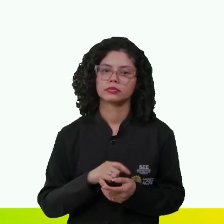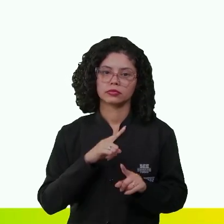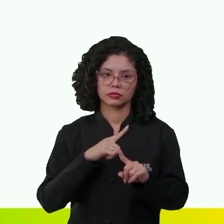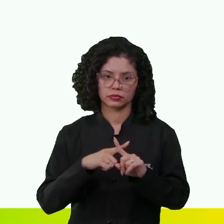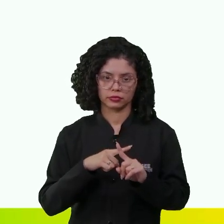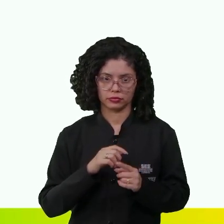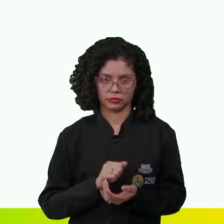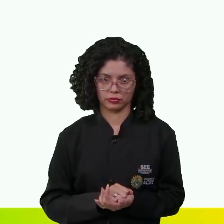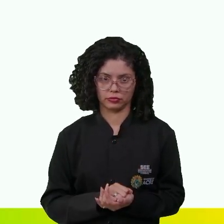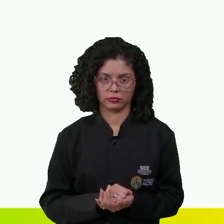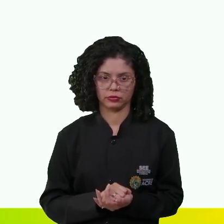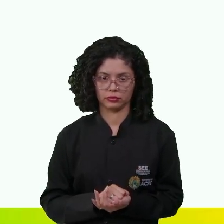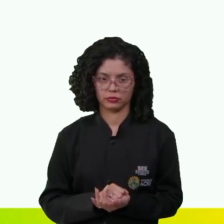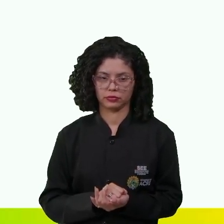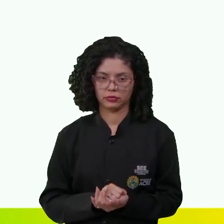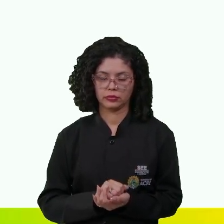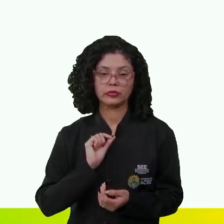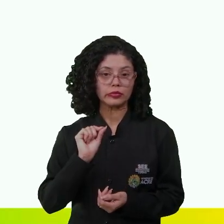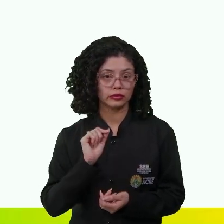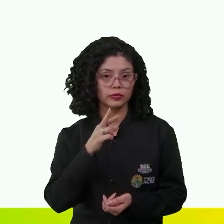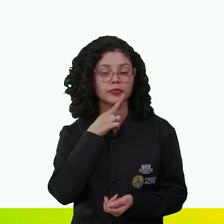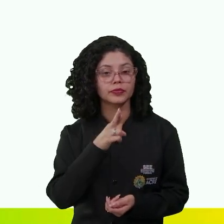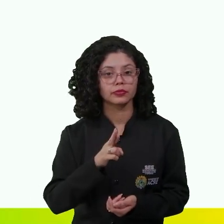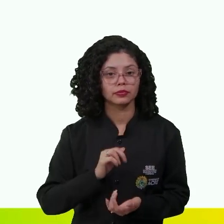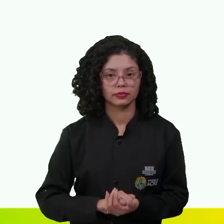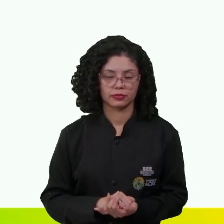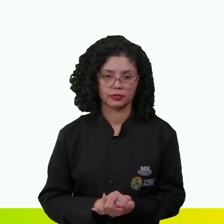aqui, nós vamos ter o seguinte,